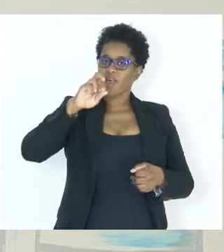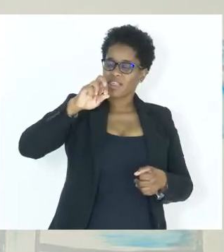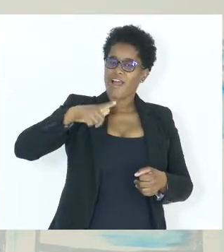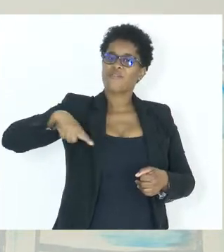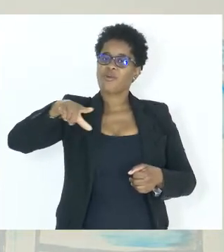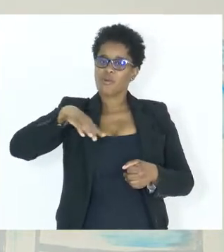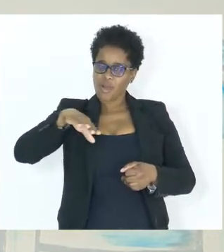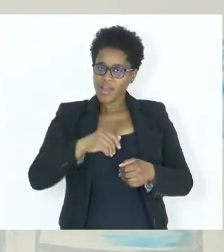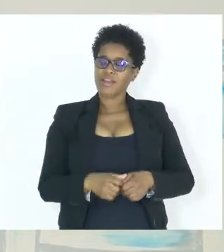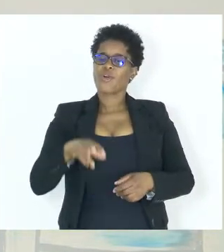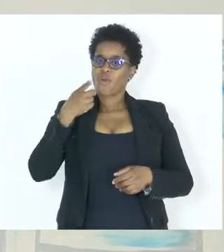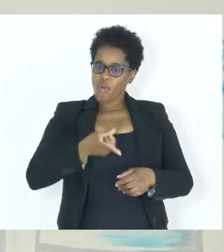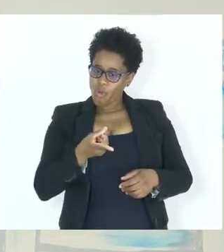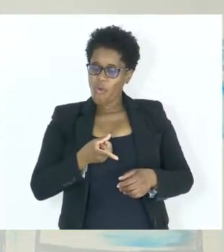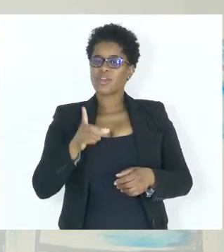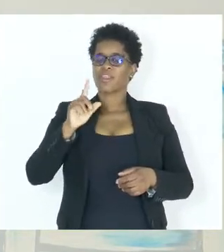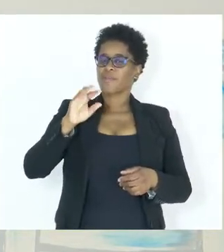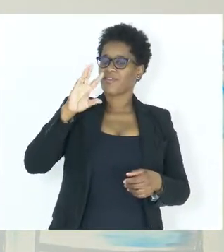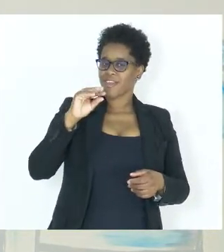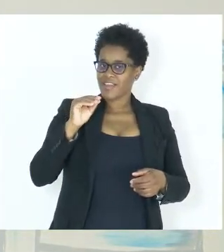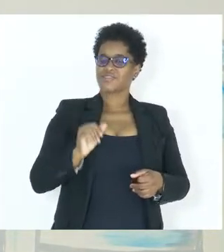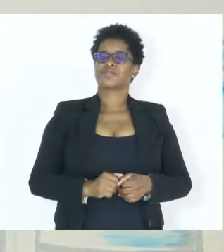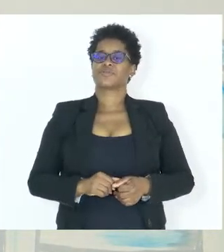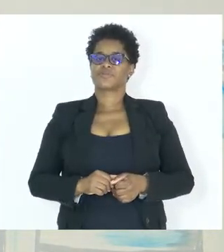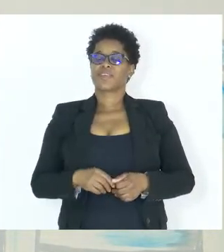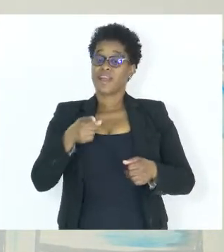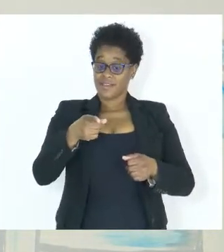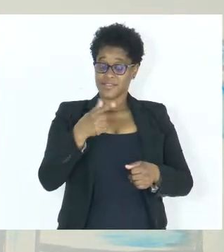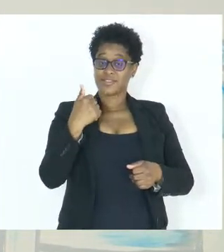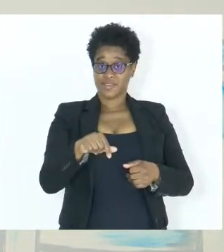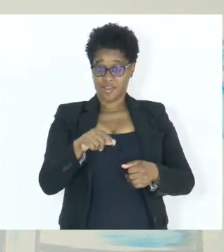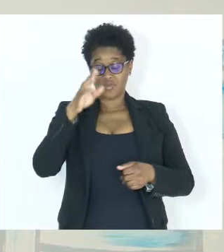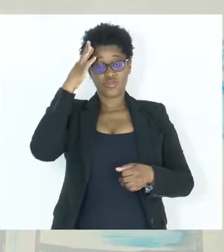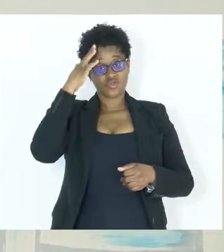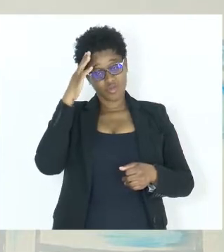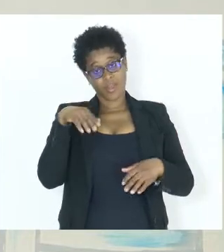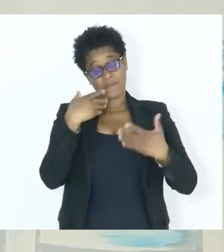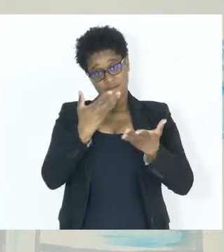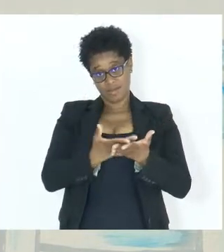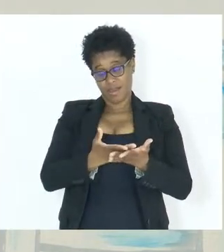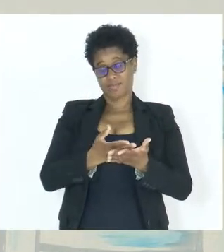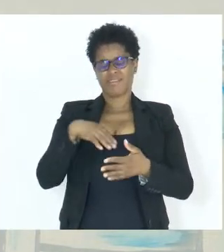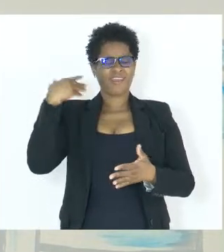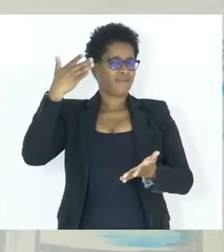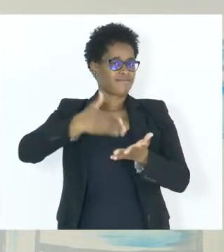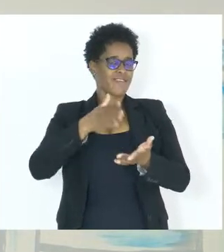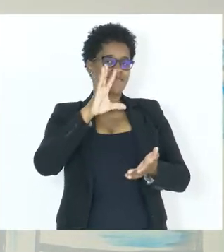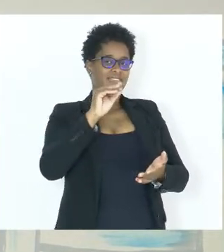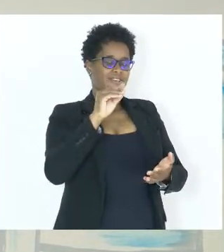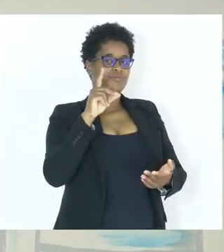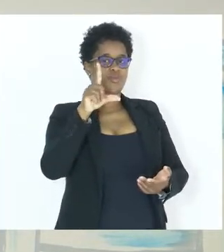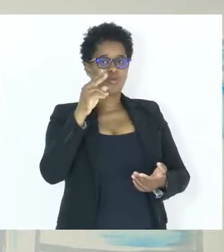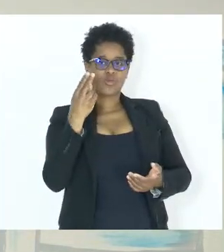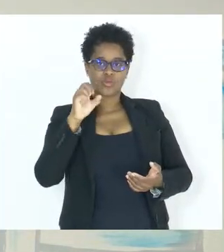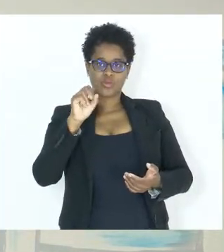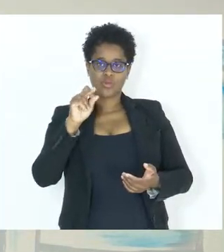8º lugar, 9º e 10º. Ali estão os números representados até o 10º lugar. Ali